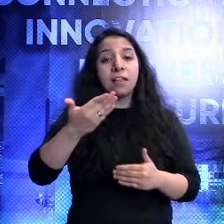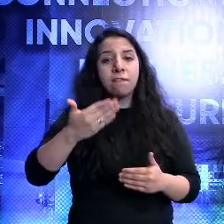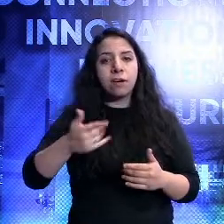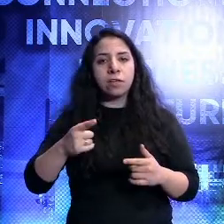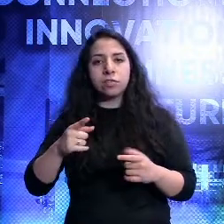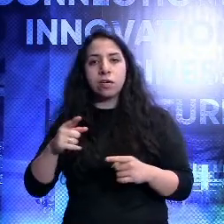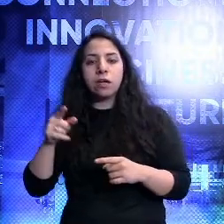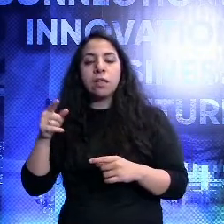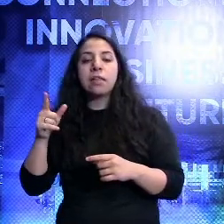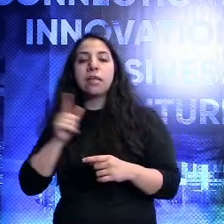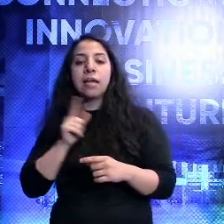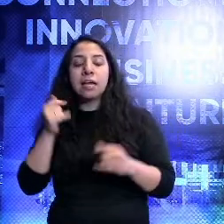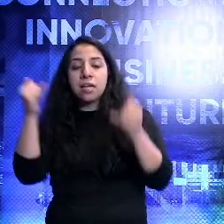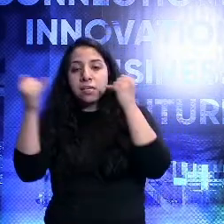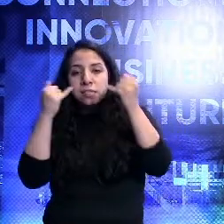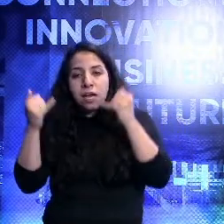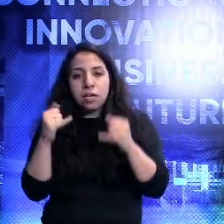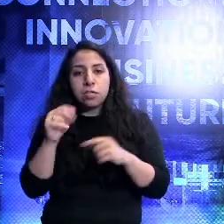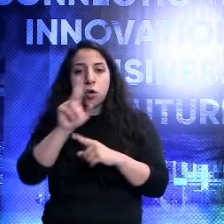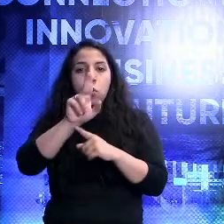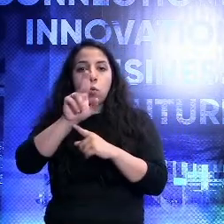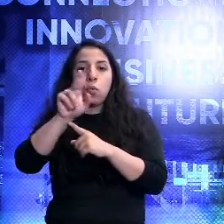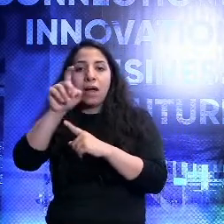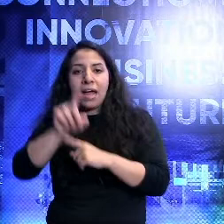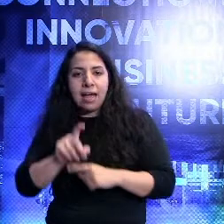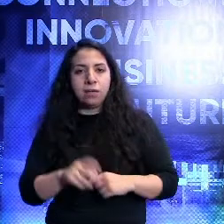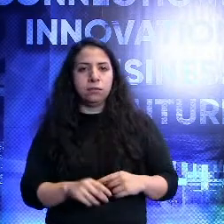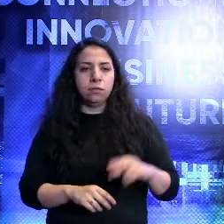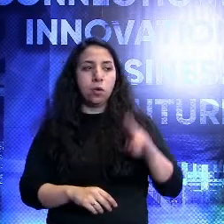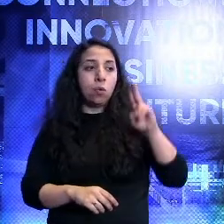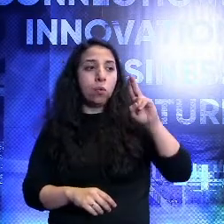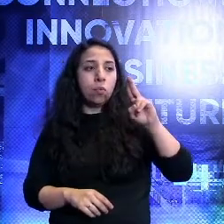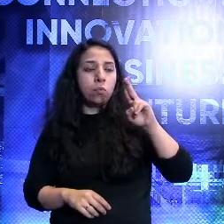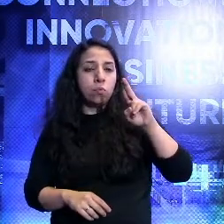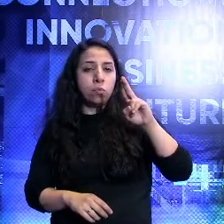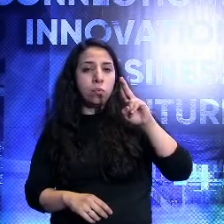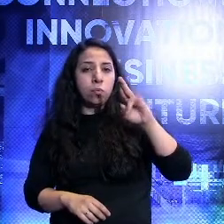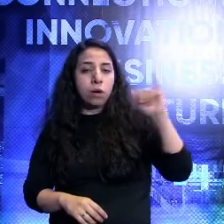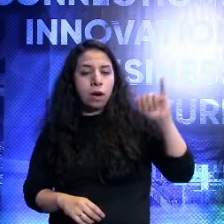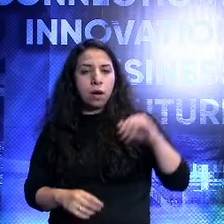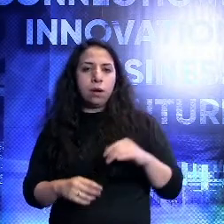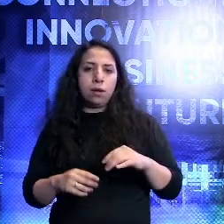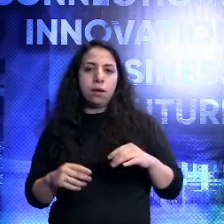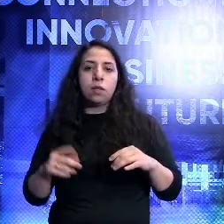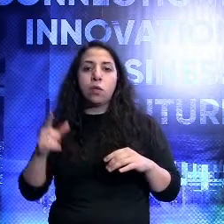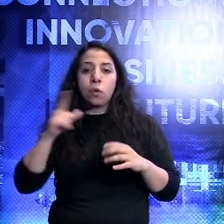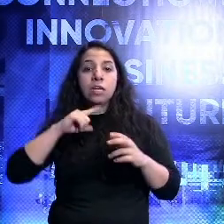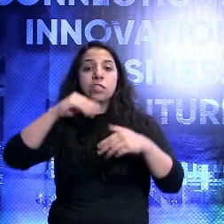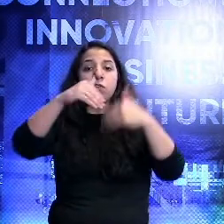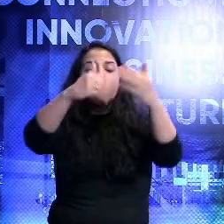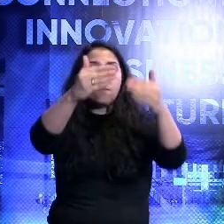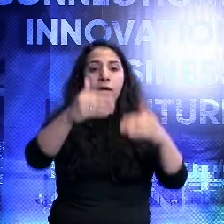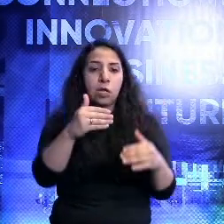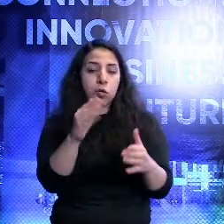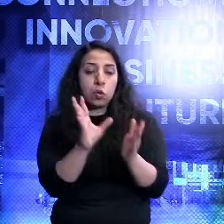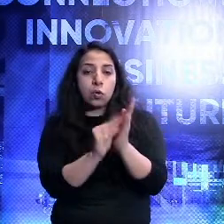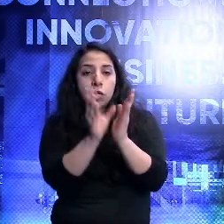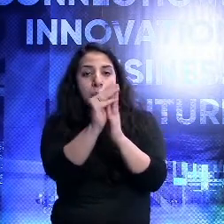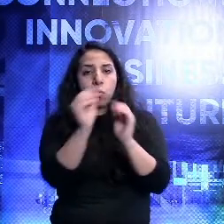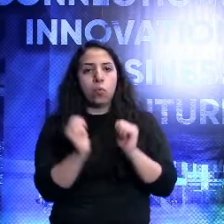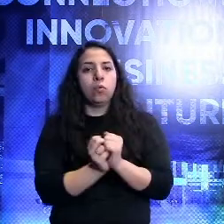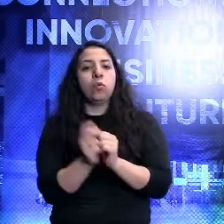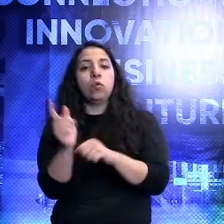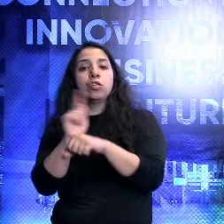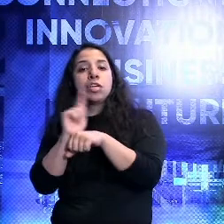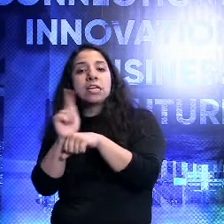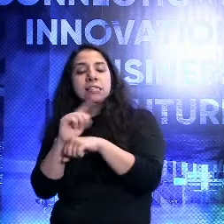UI, o pessoal de desenvolvimento de conteúdo, o pessoal de dev, os POs, a gestão, o pessoal de marketing. Né? Eu